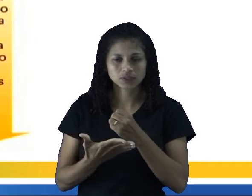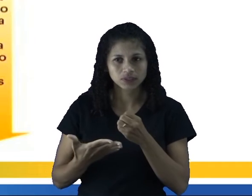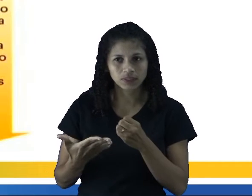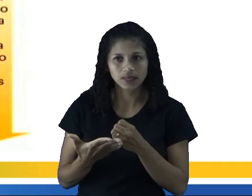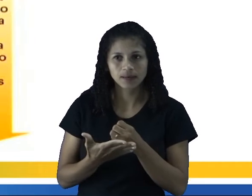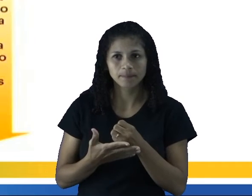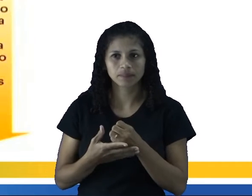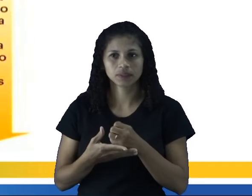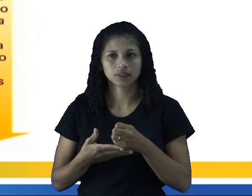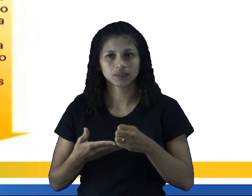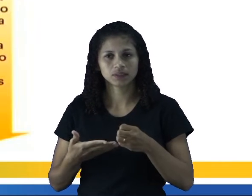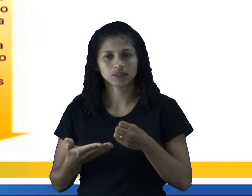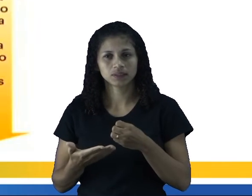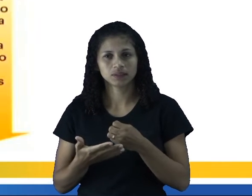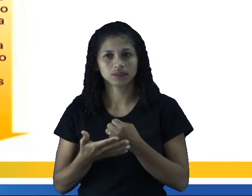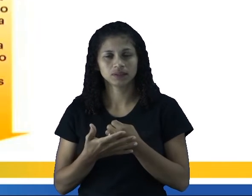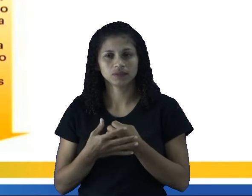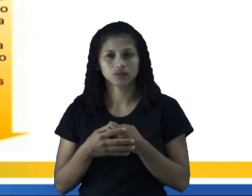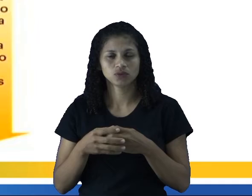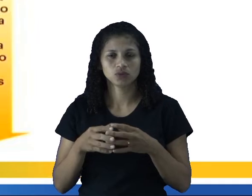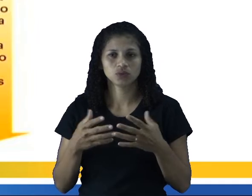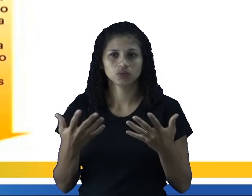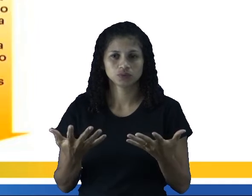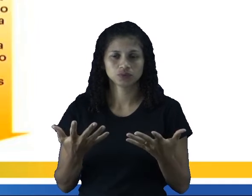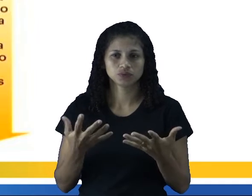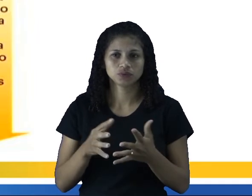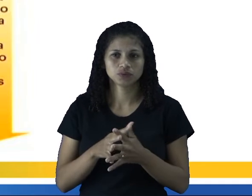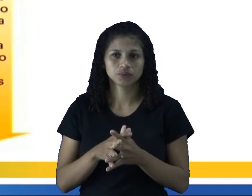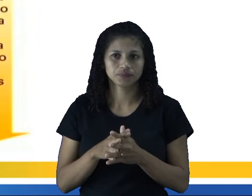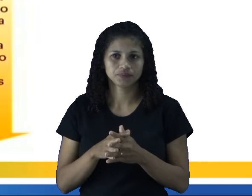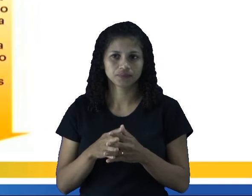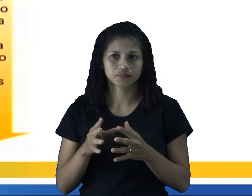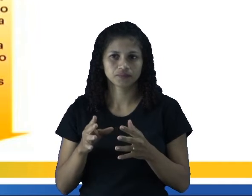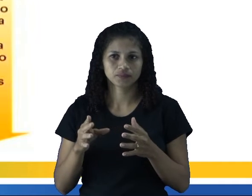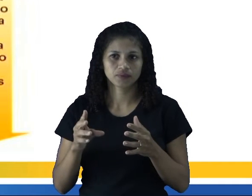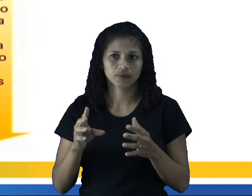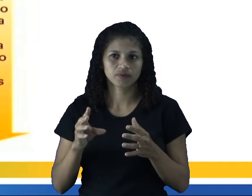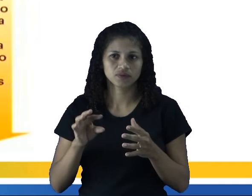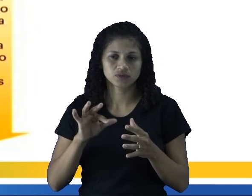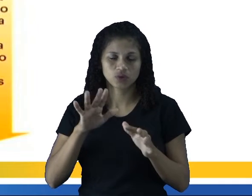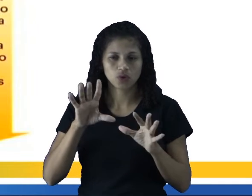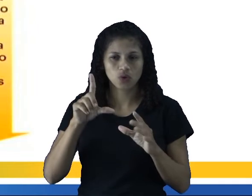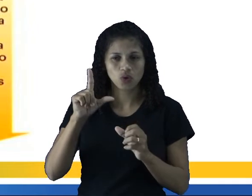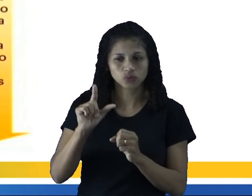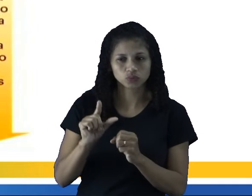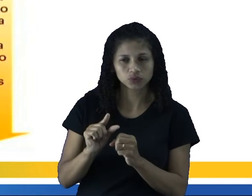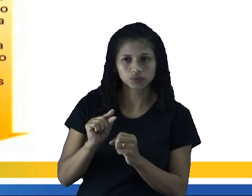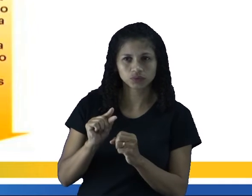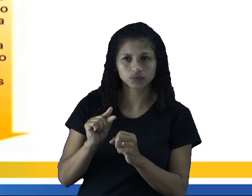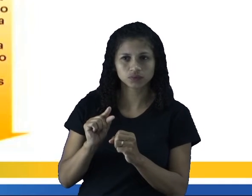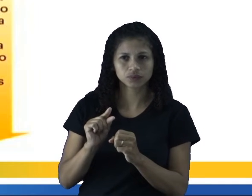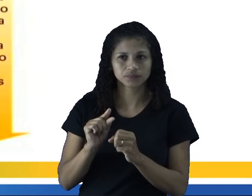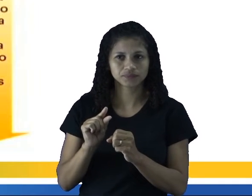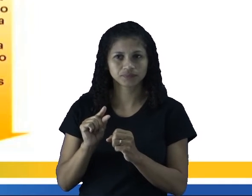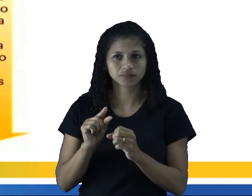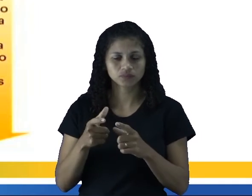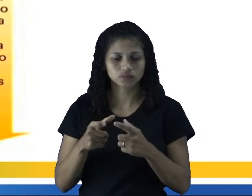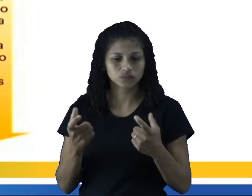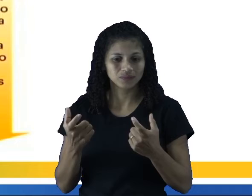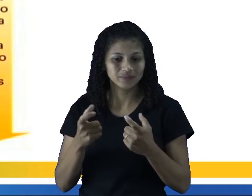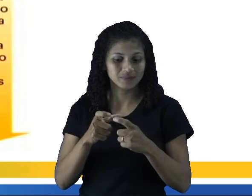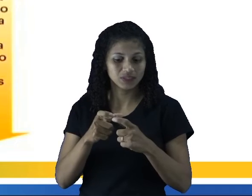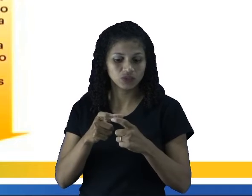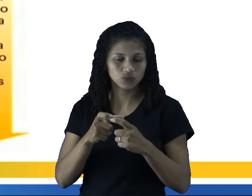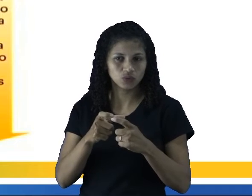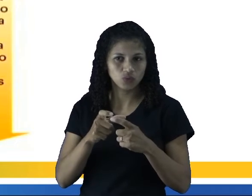Então, necessariamente ele vai ser menor que um átomo ali do estanho, por exemplo, que vai ter 5 camadas, né?